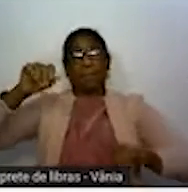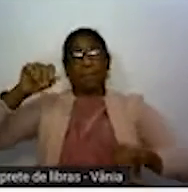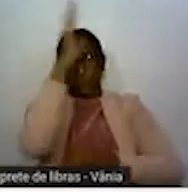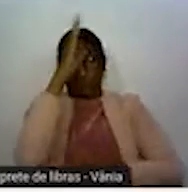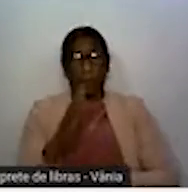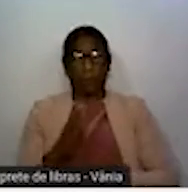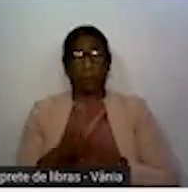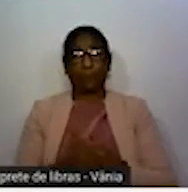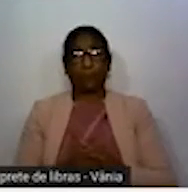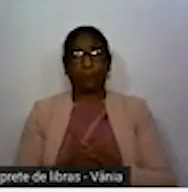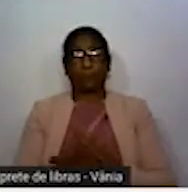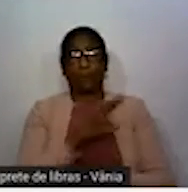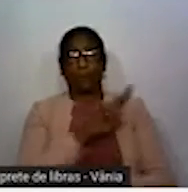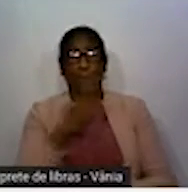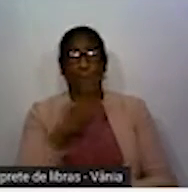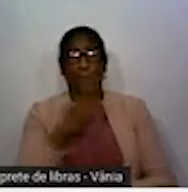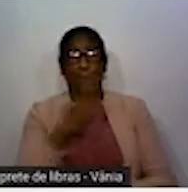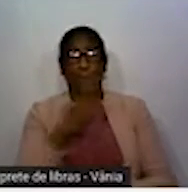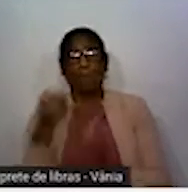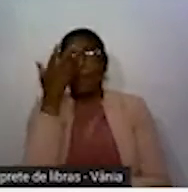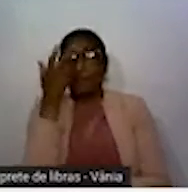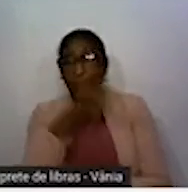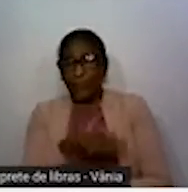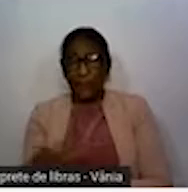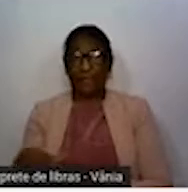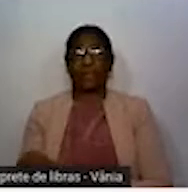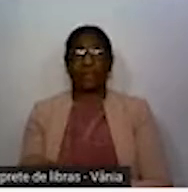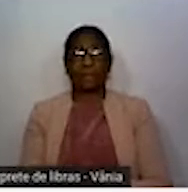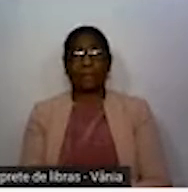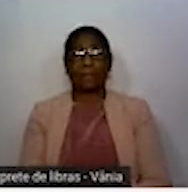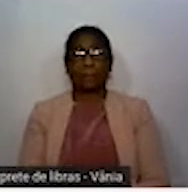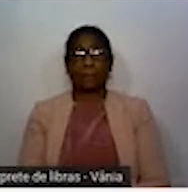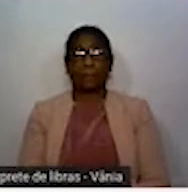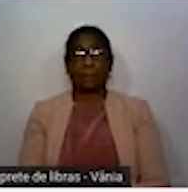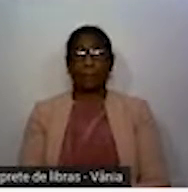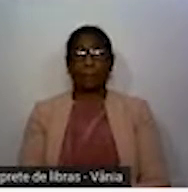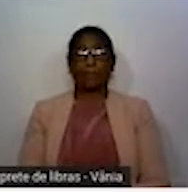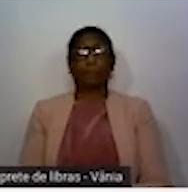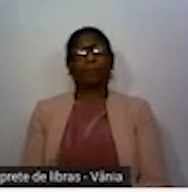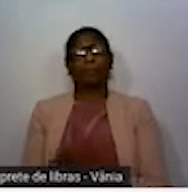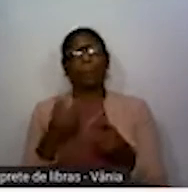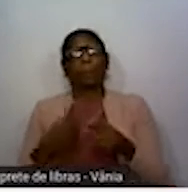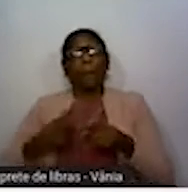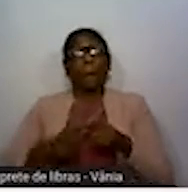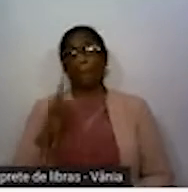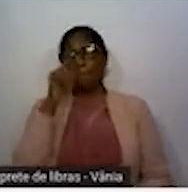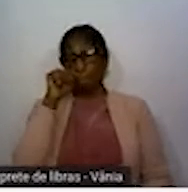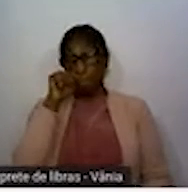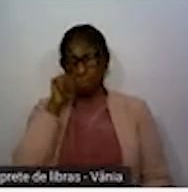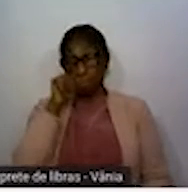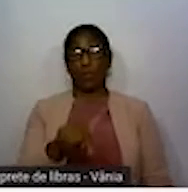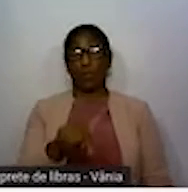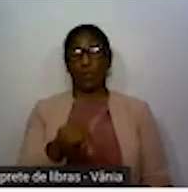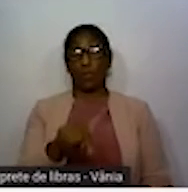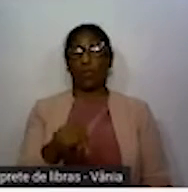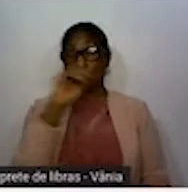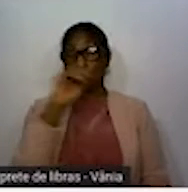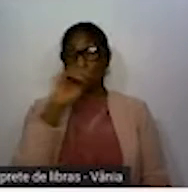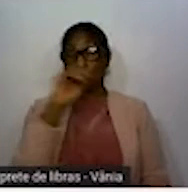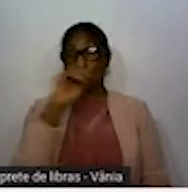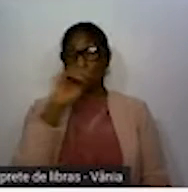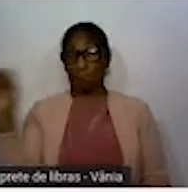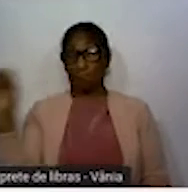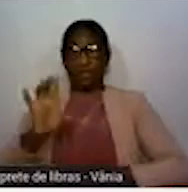notadamente o para estimular as crianças naqueles mil primeiros dias da sua vida em